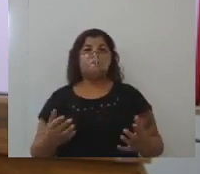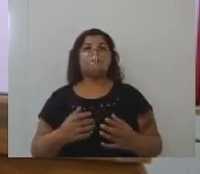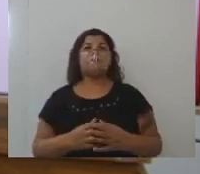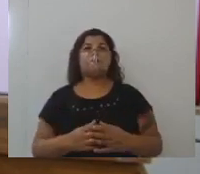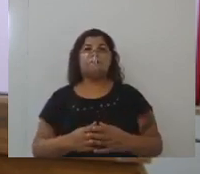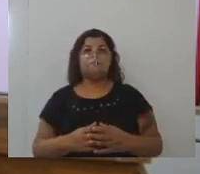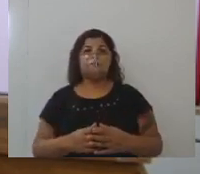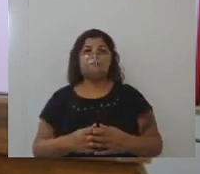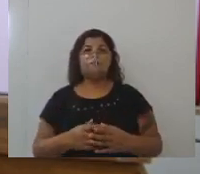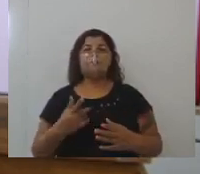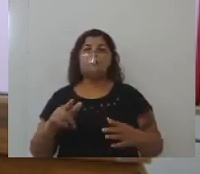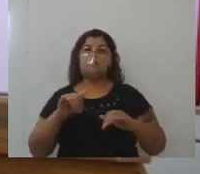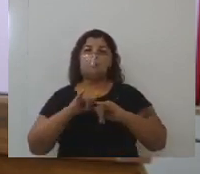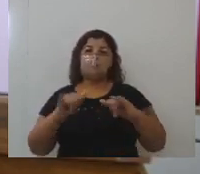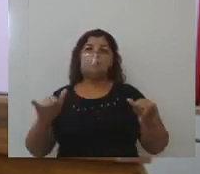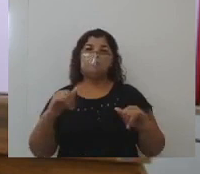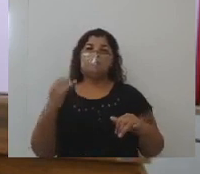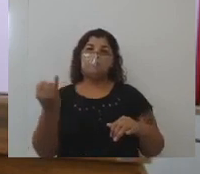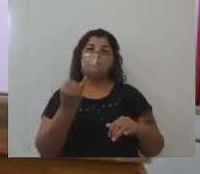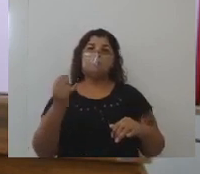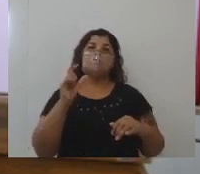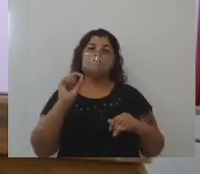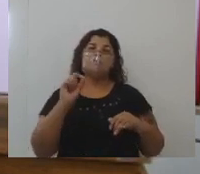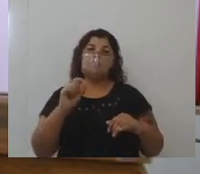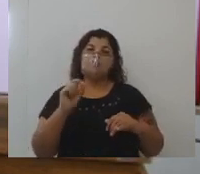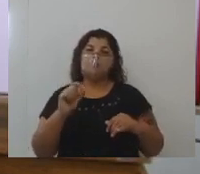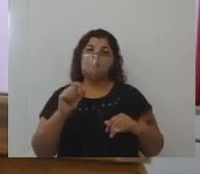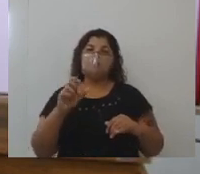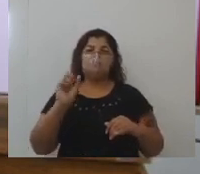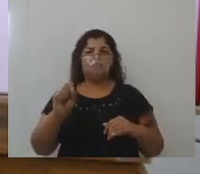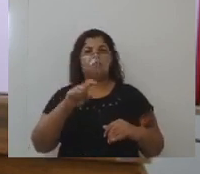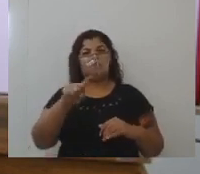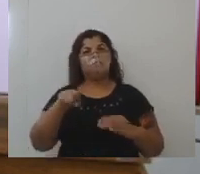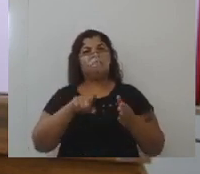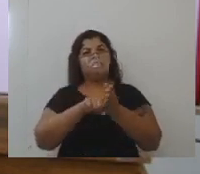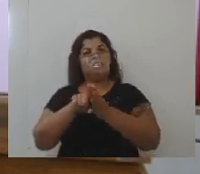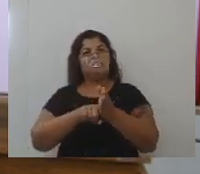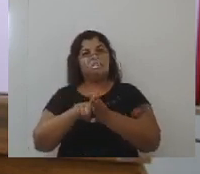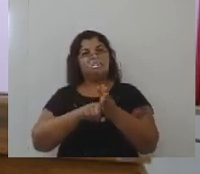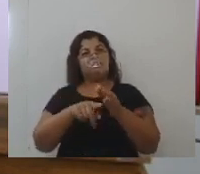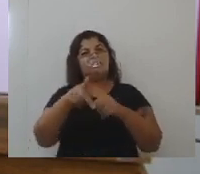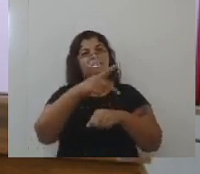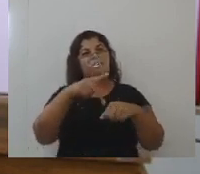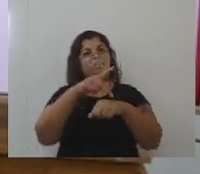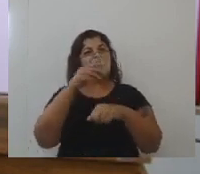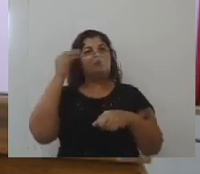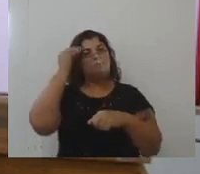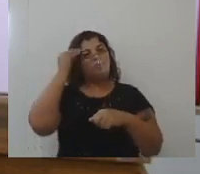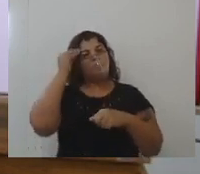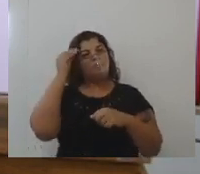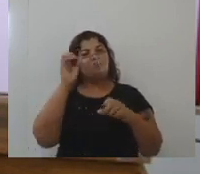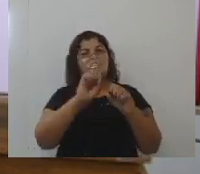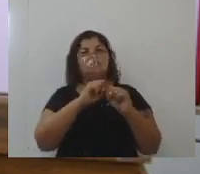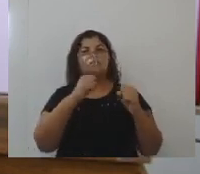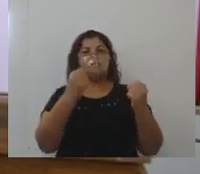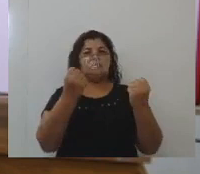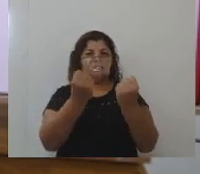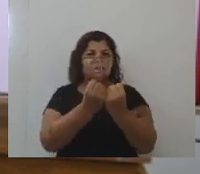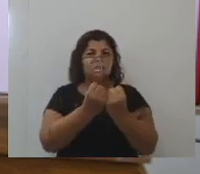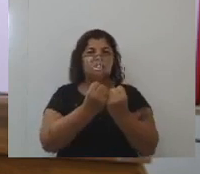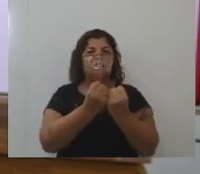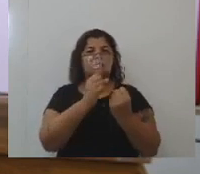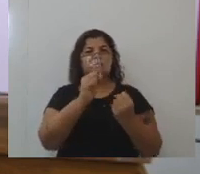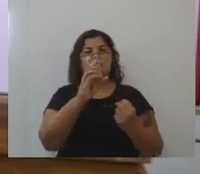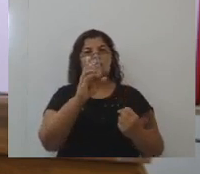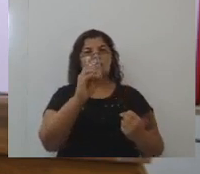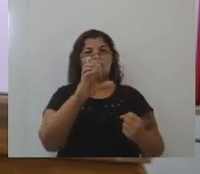encerrar. Mas uma coisa que eu quero dizer para você... você pode pesquisar países que tiveram experiências socialistas, certo? E